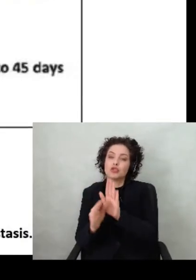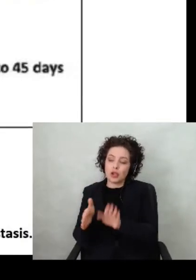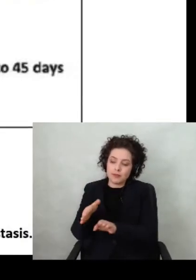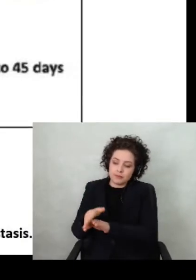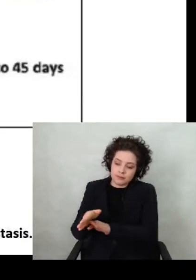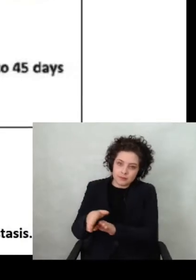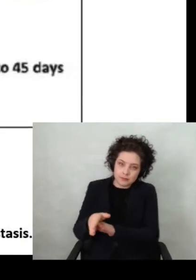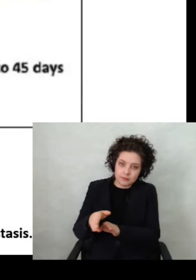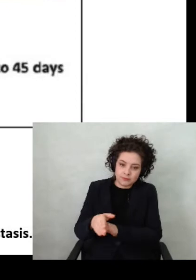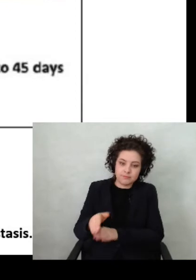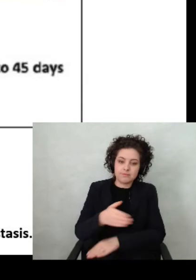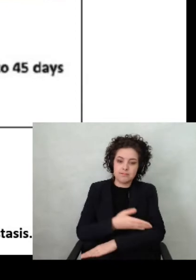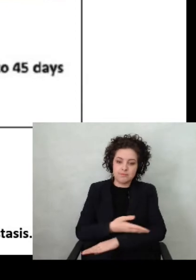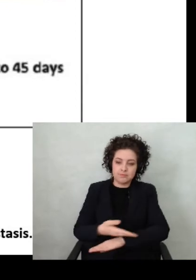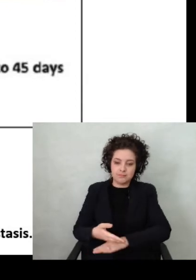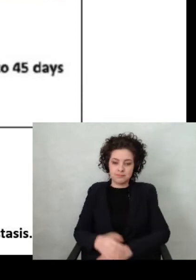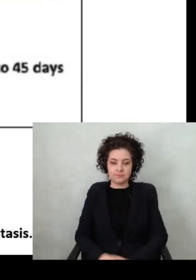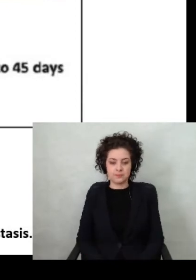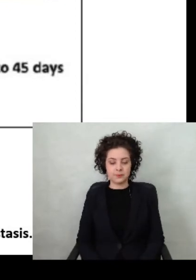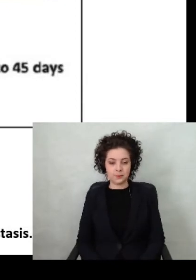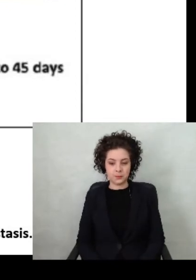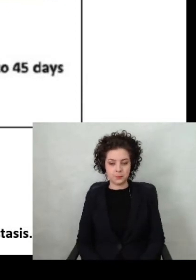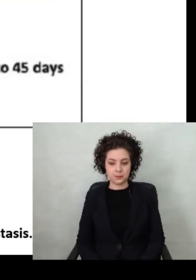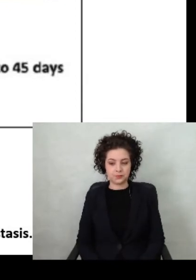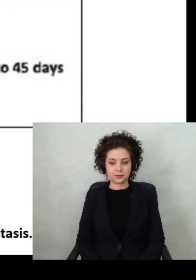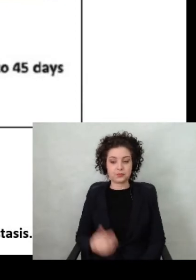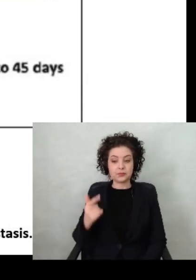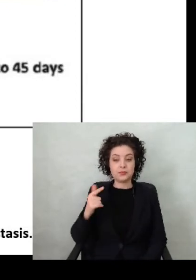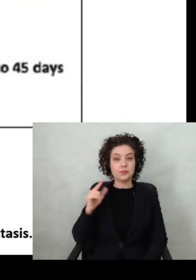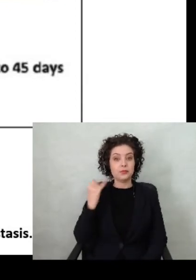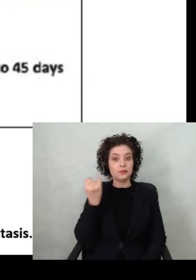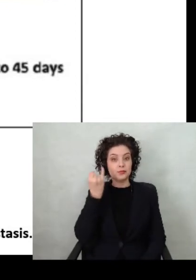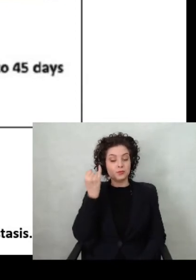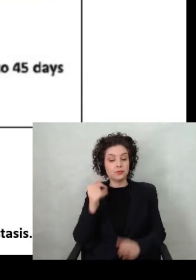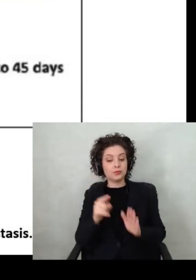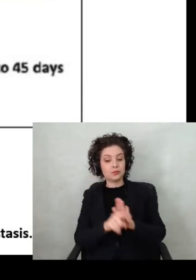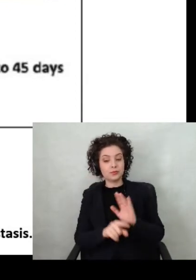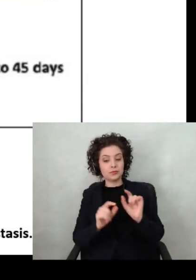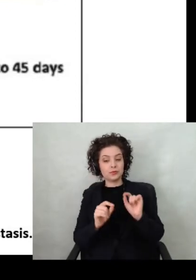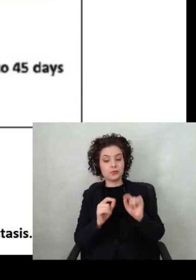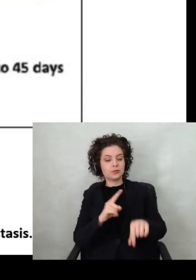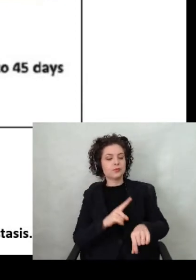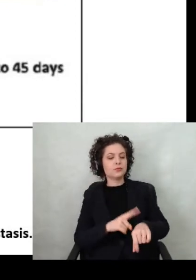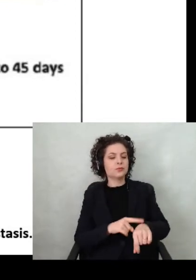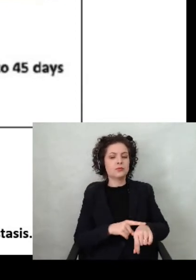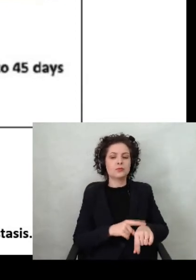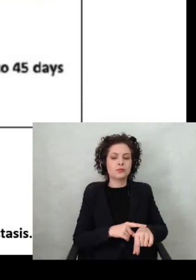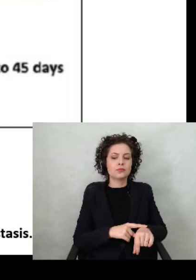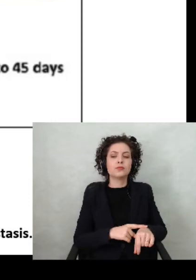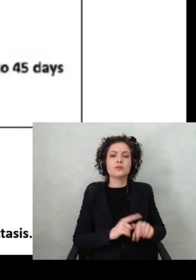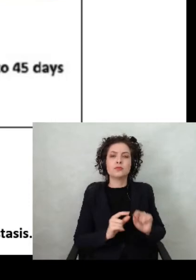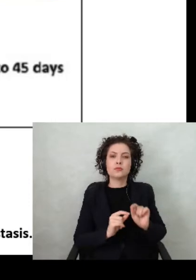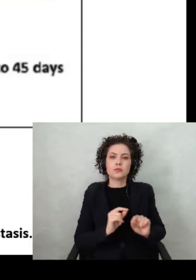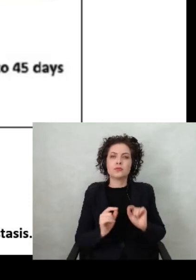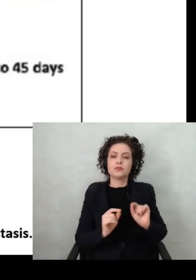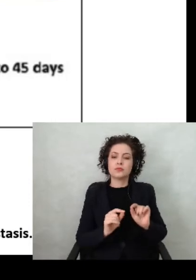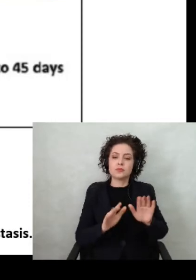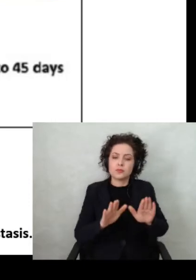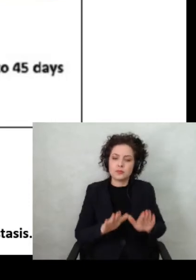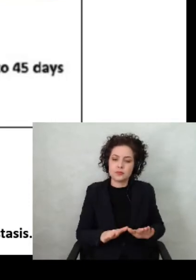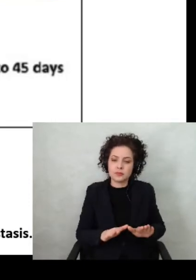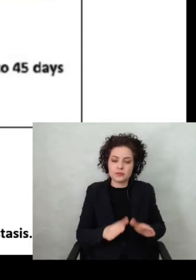rotina na clínica. Outra pergunta importante é: por quanto tempo devemos manter a tromboprofilaxia nesses